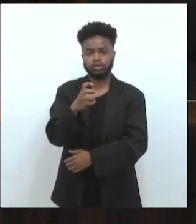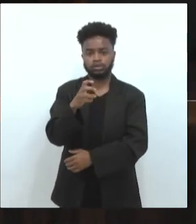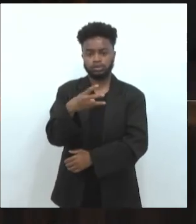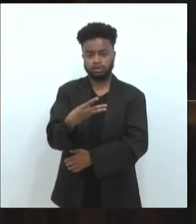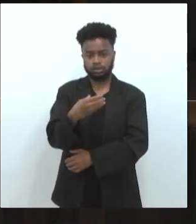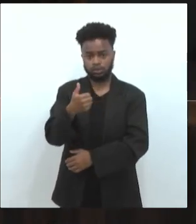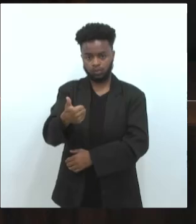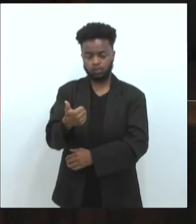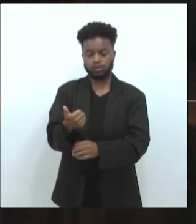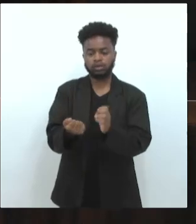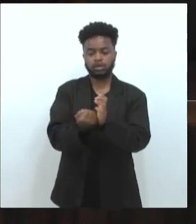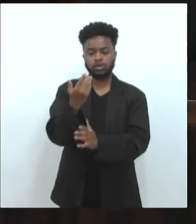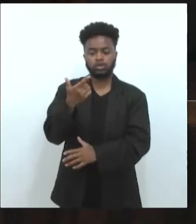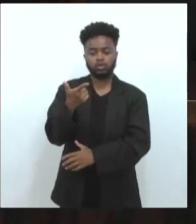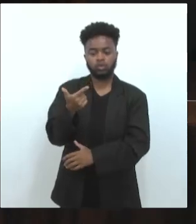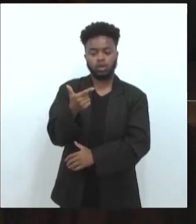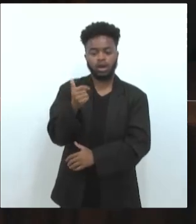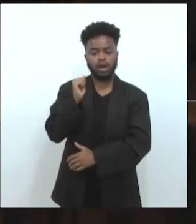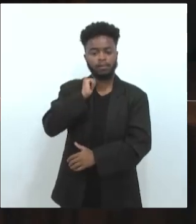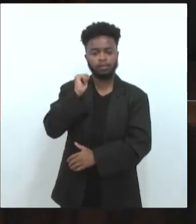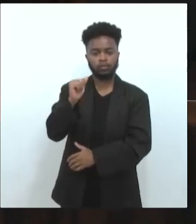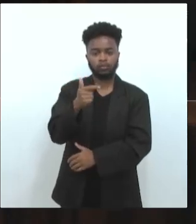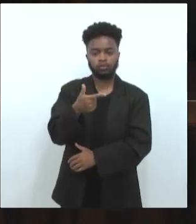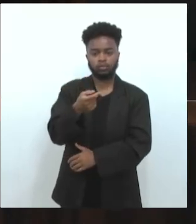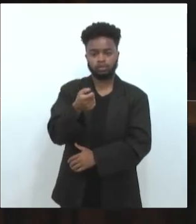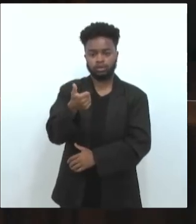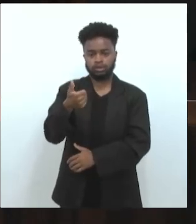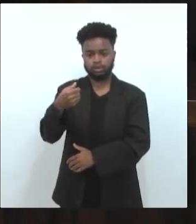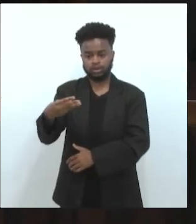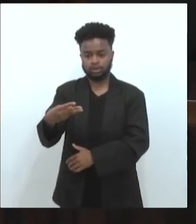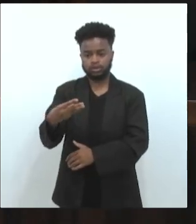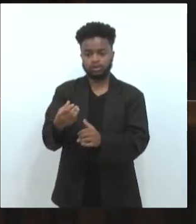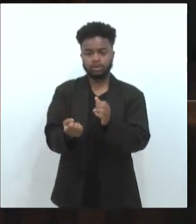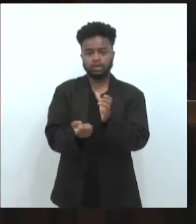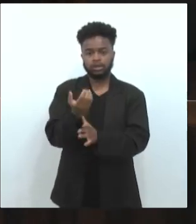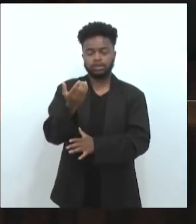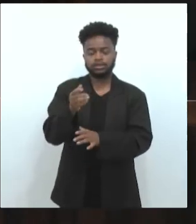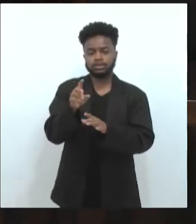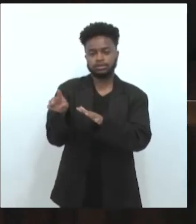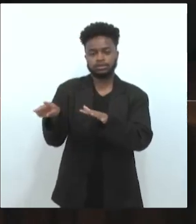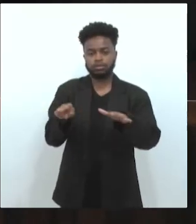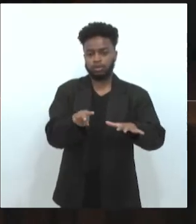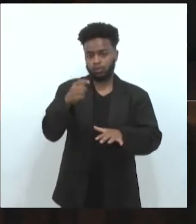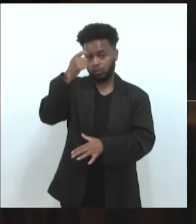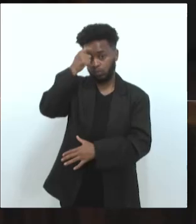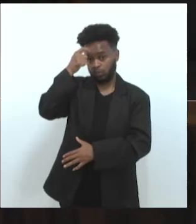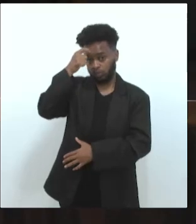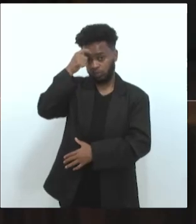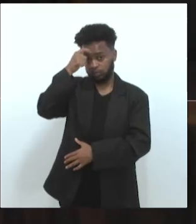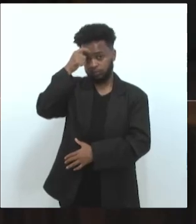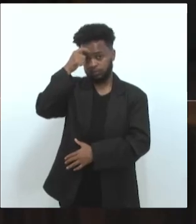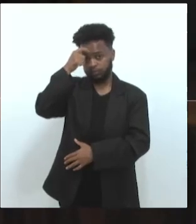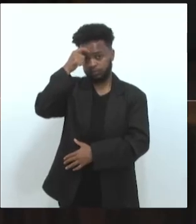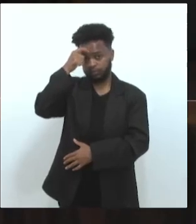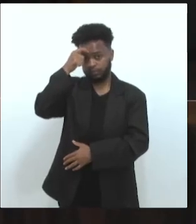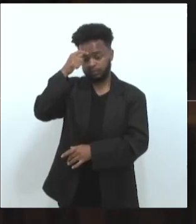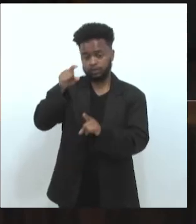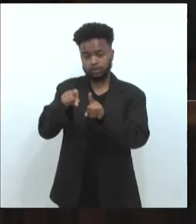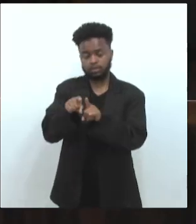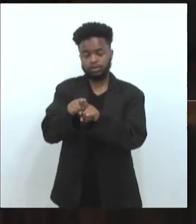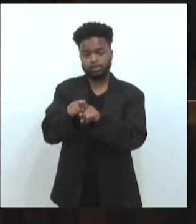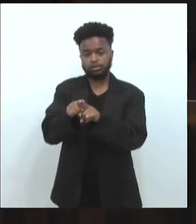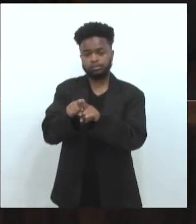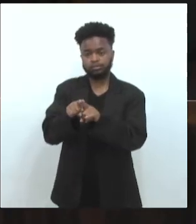de 2013, e institui a Semana de Conscientização e